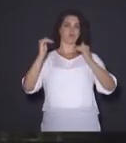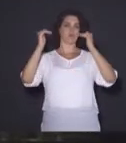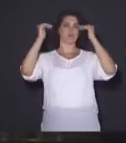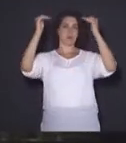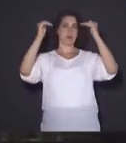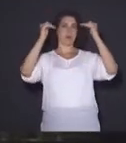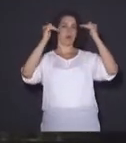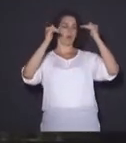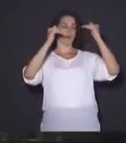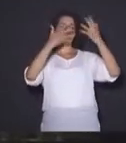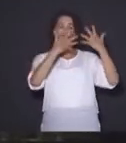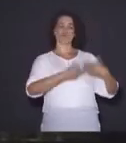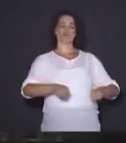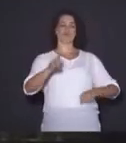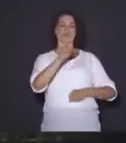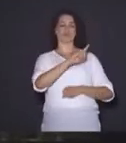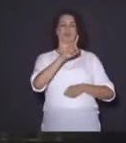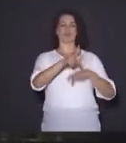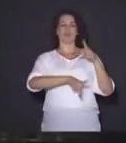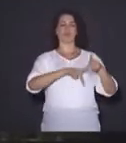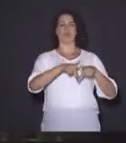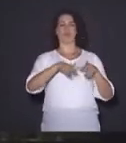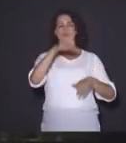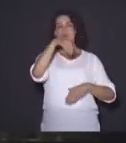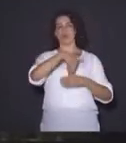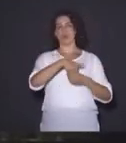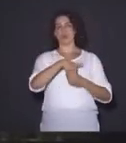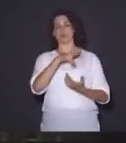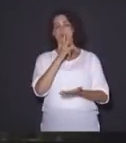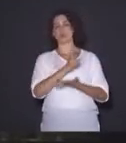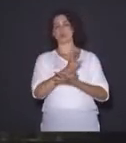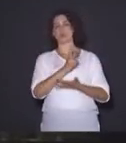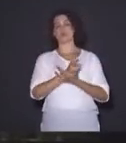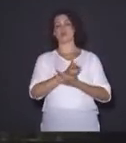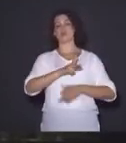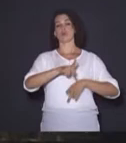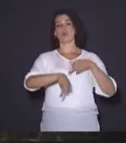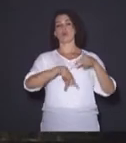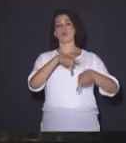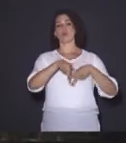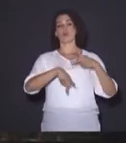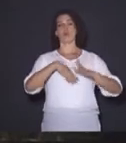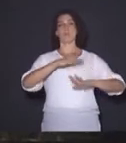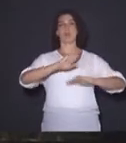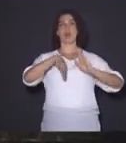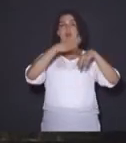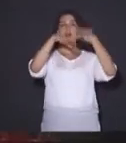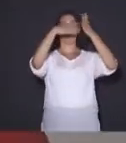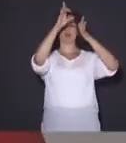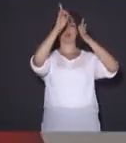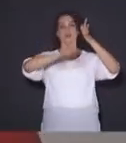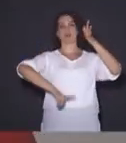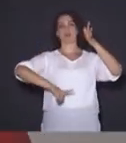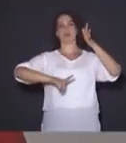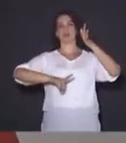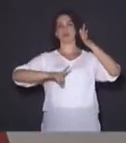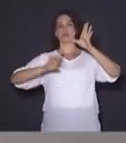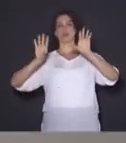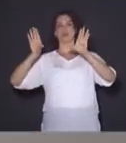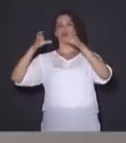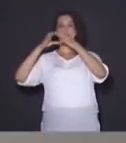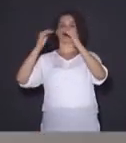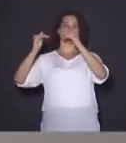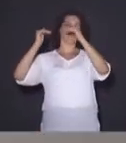e toda vez que o povo avançava nos seus direitos à elite rompe o pacto